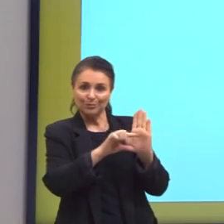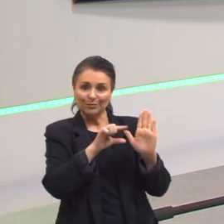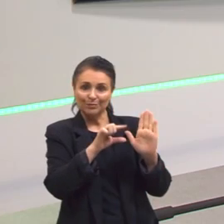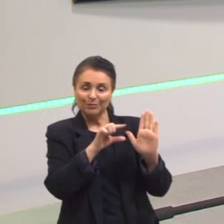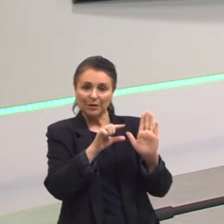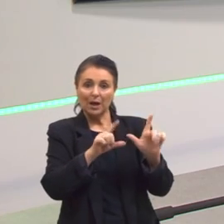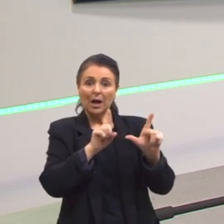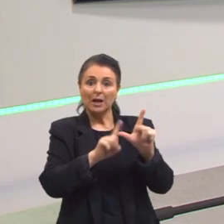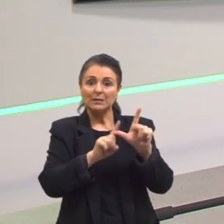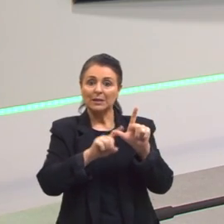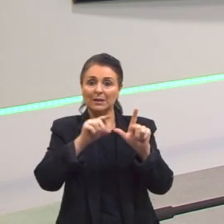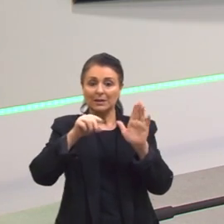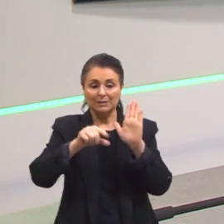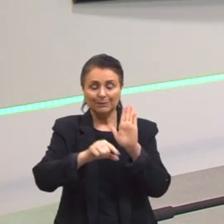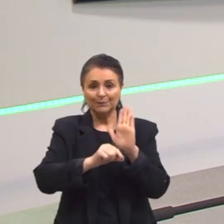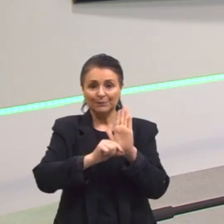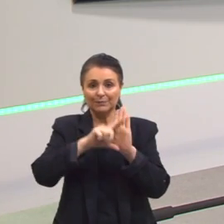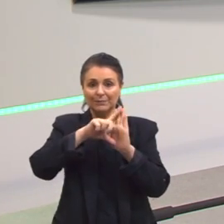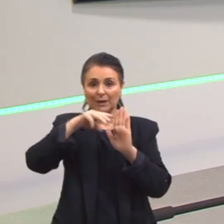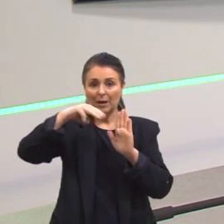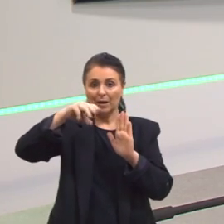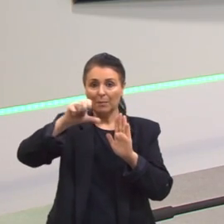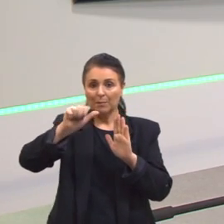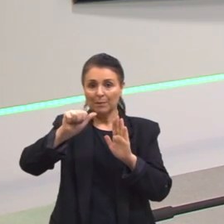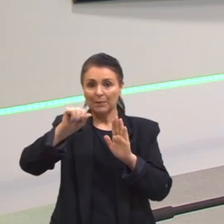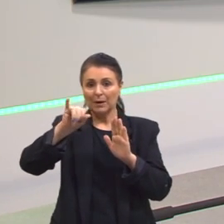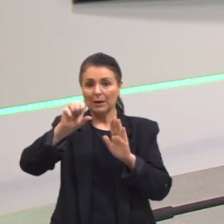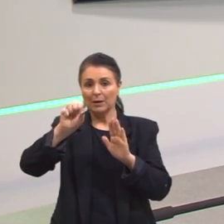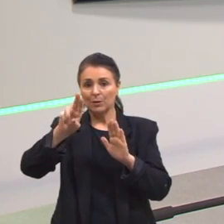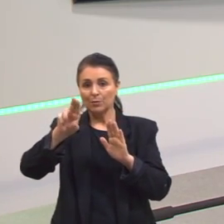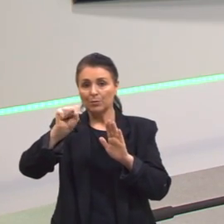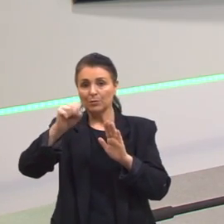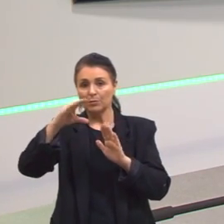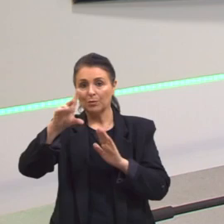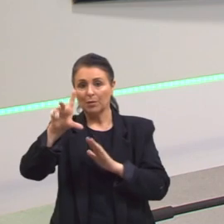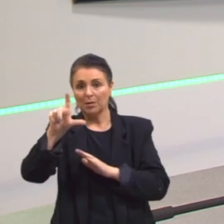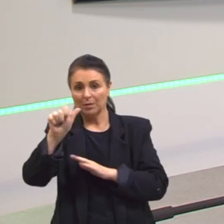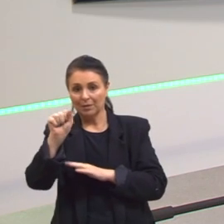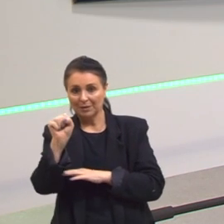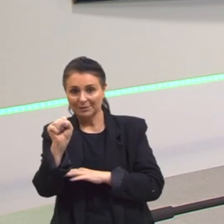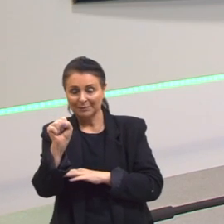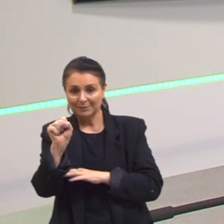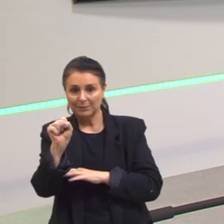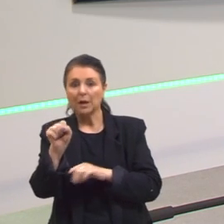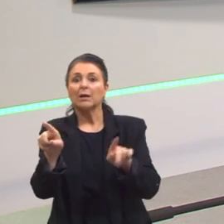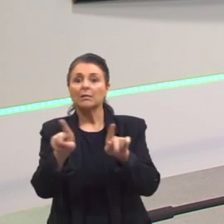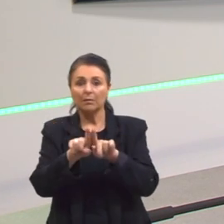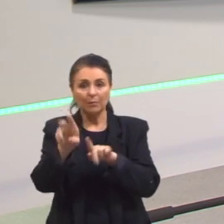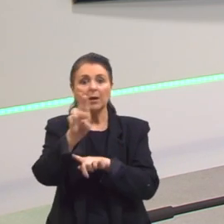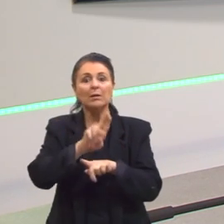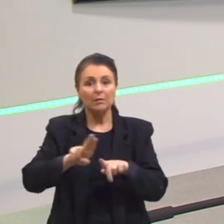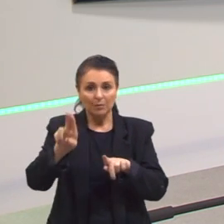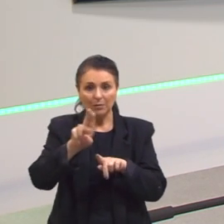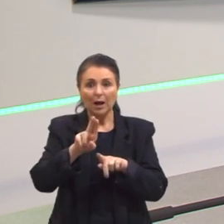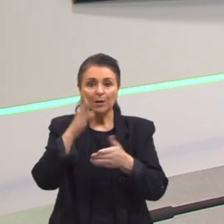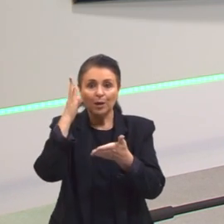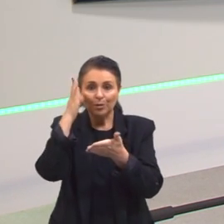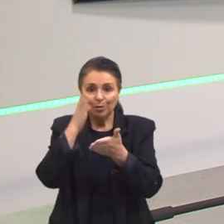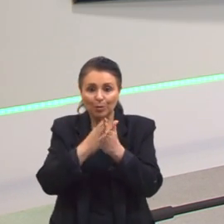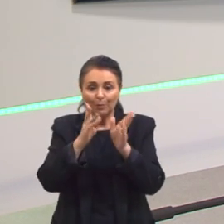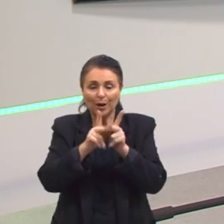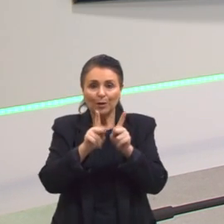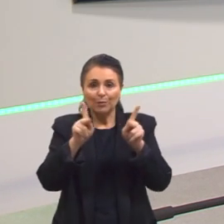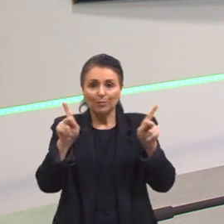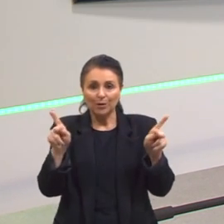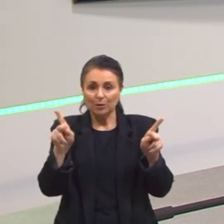as letras maiúsculas elas também são usadas em algumas ocasiões no meio desse período não só